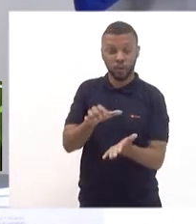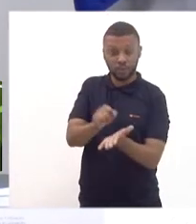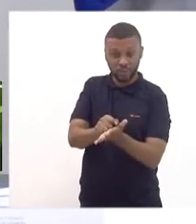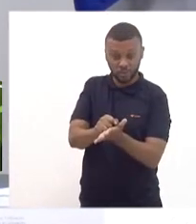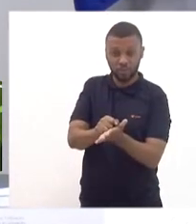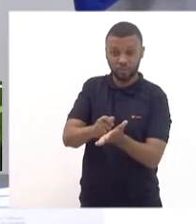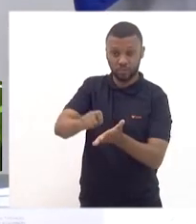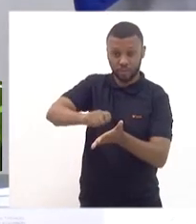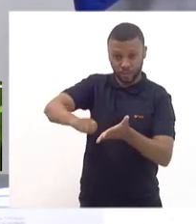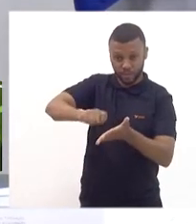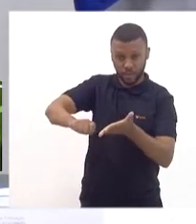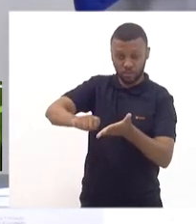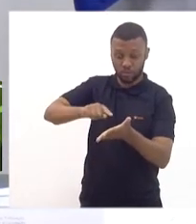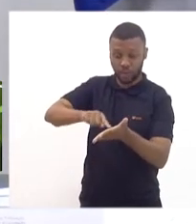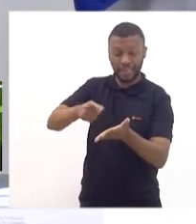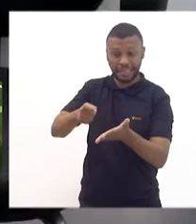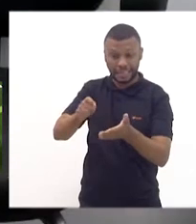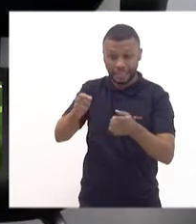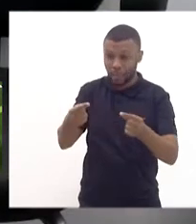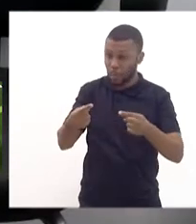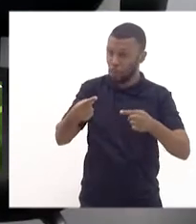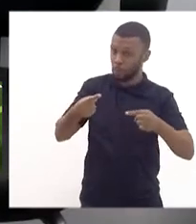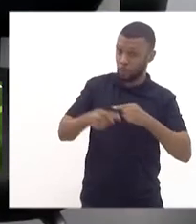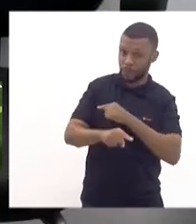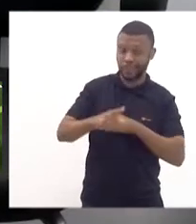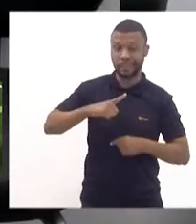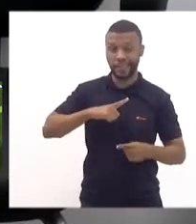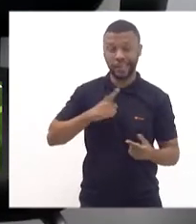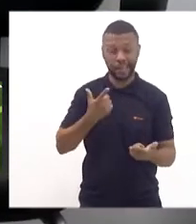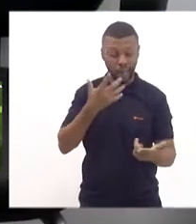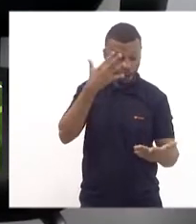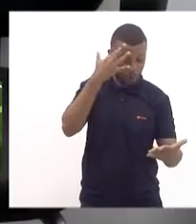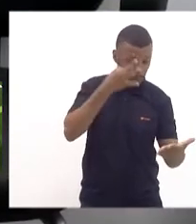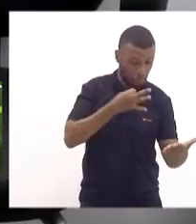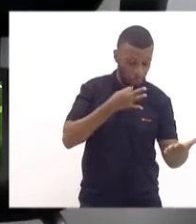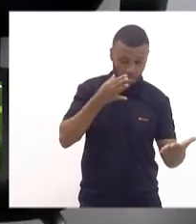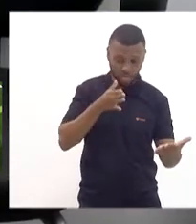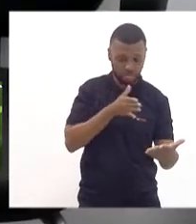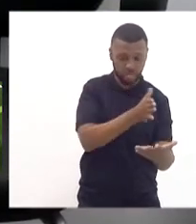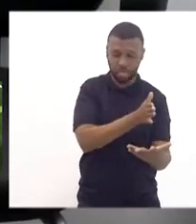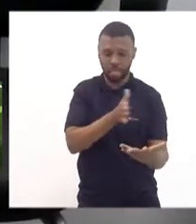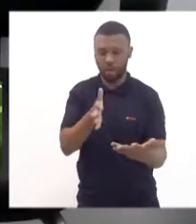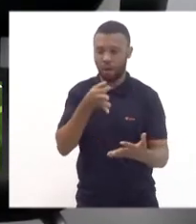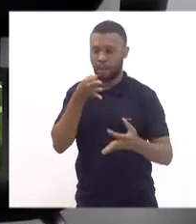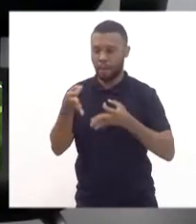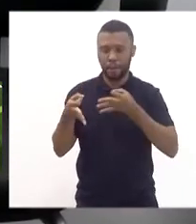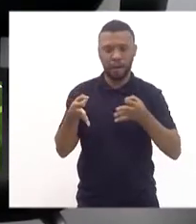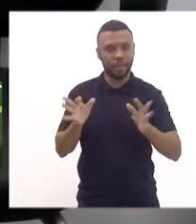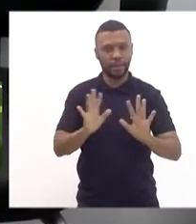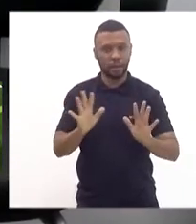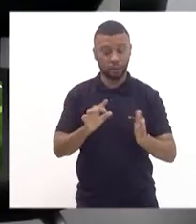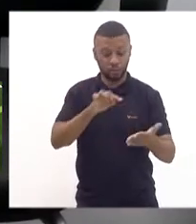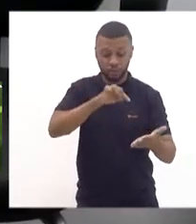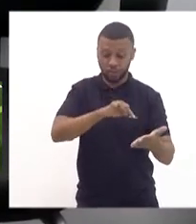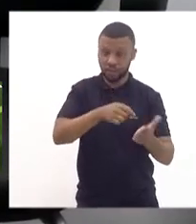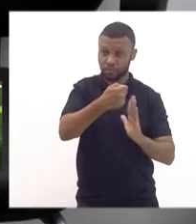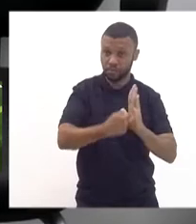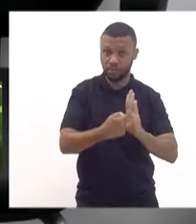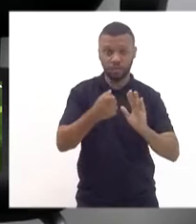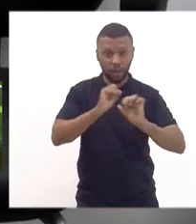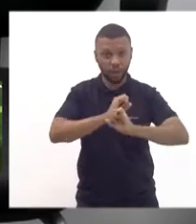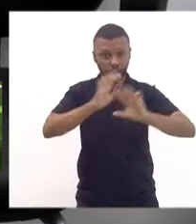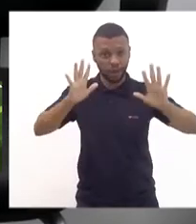Por favor. Não, com certeza, eu vou, me comprometo, vou conversar com